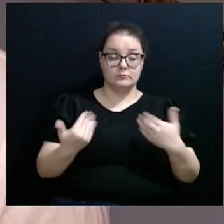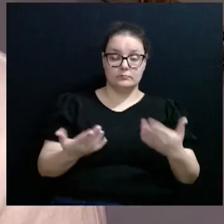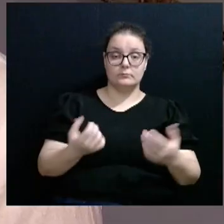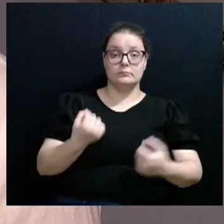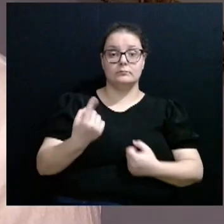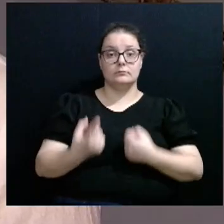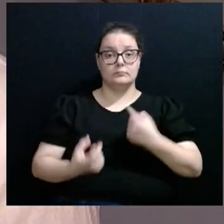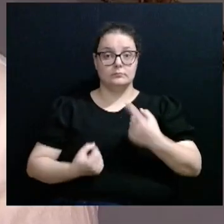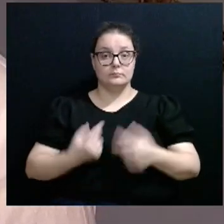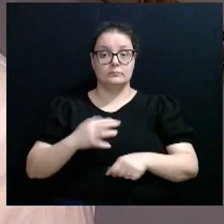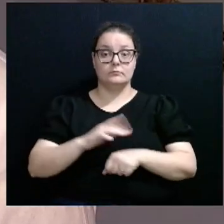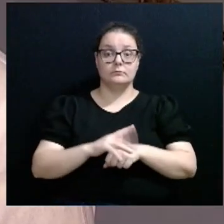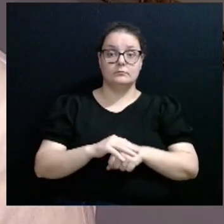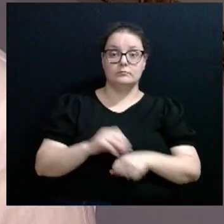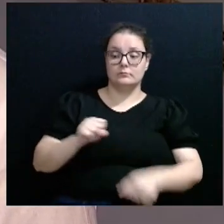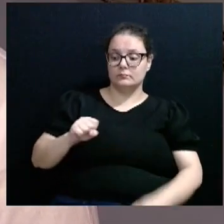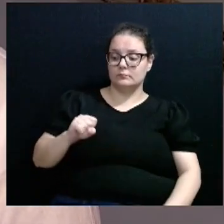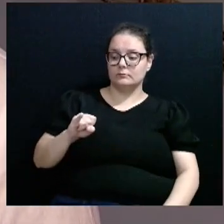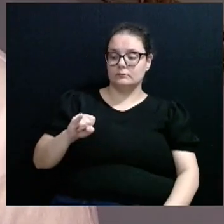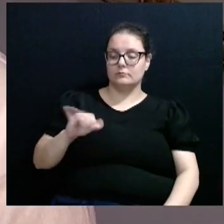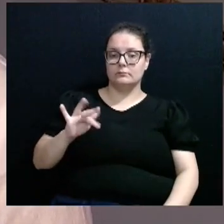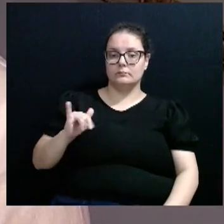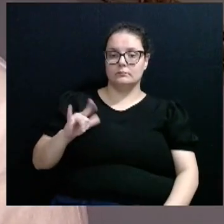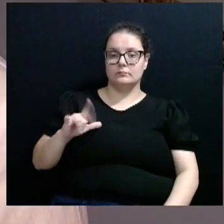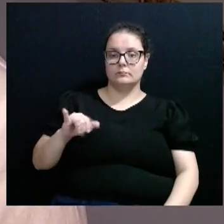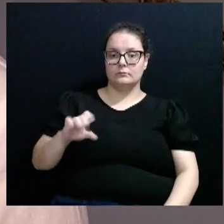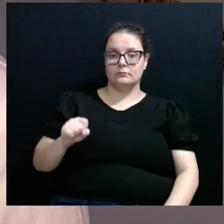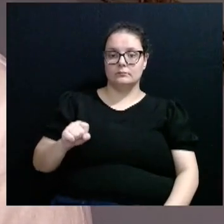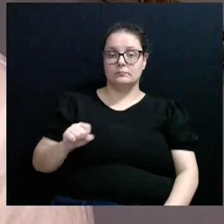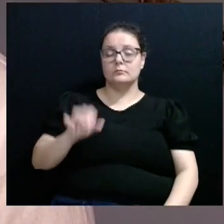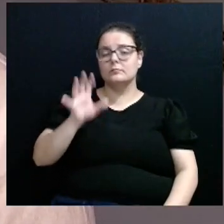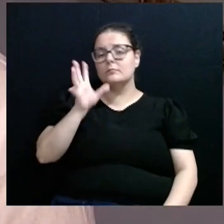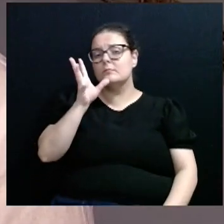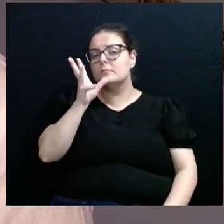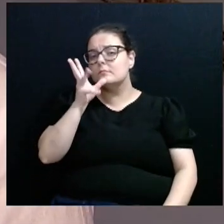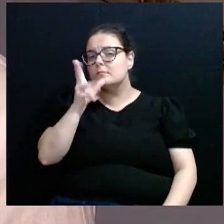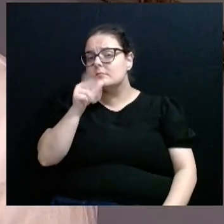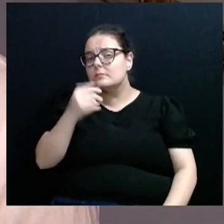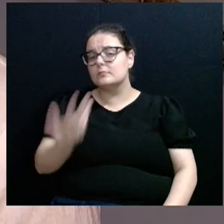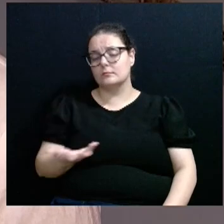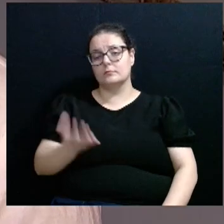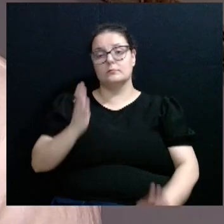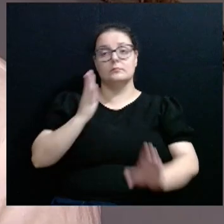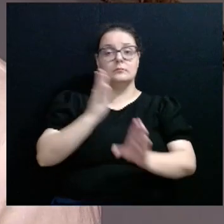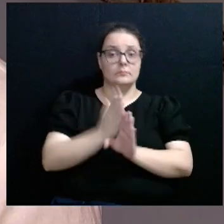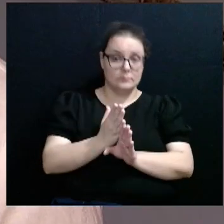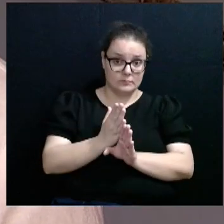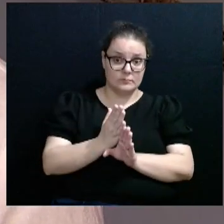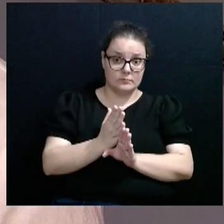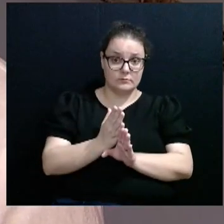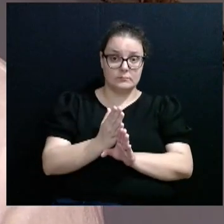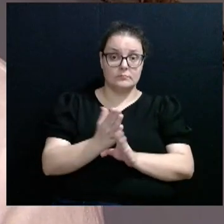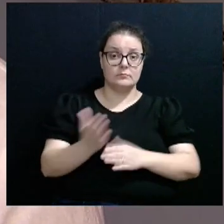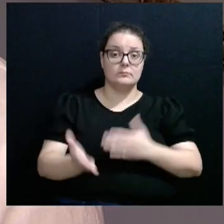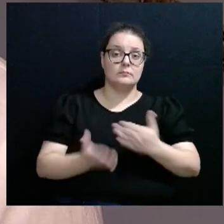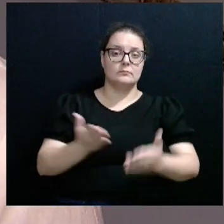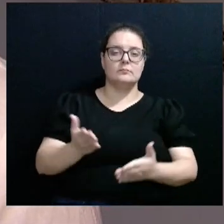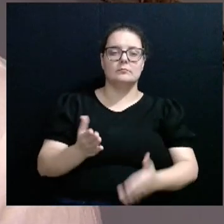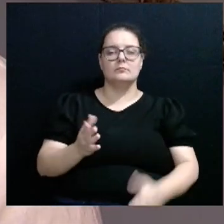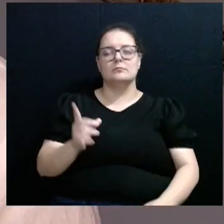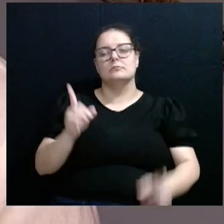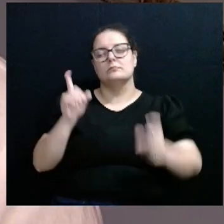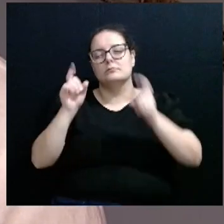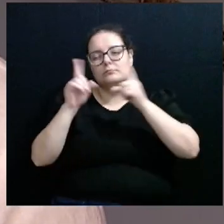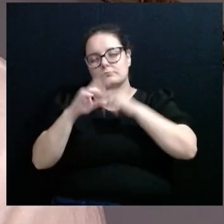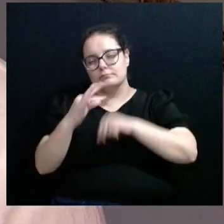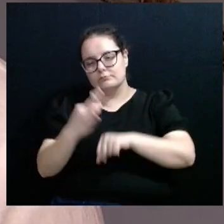como sífilis, por exemplo, se elas demoram muito a serem identificadas, você tem um tratamento que ele é muito doloroso, que é feito com